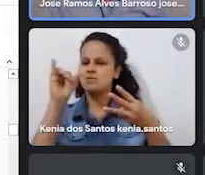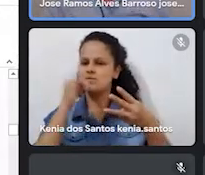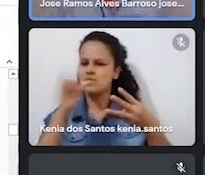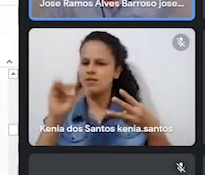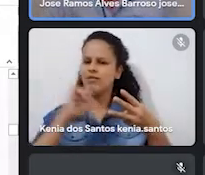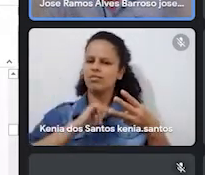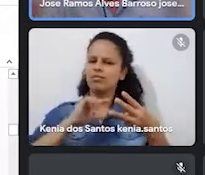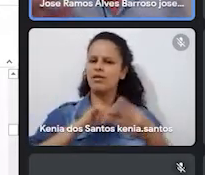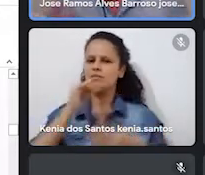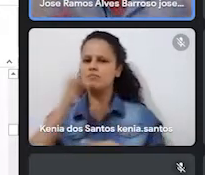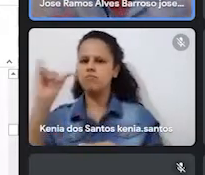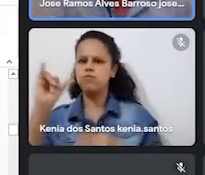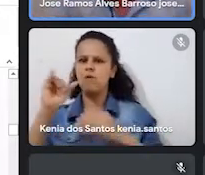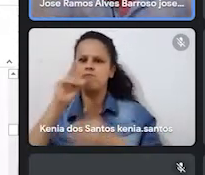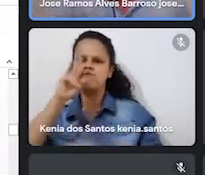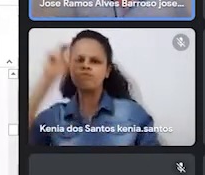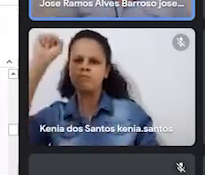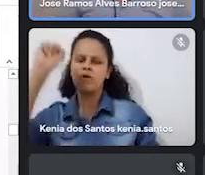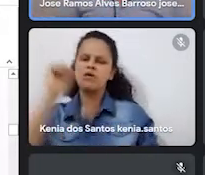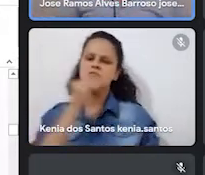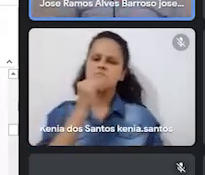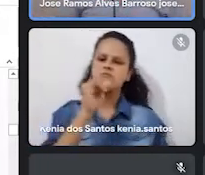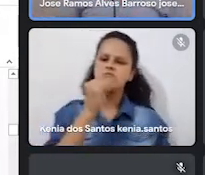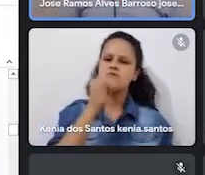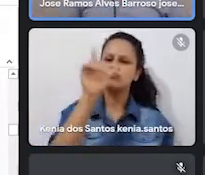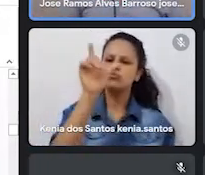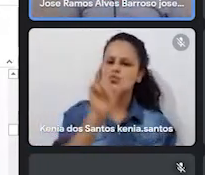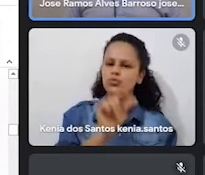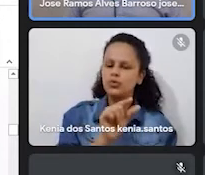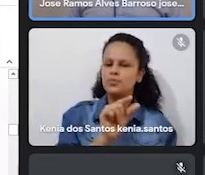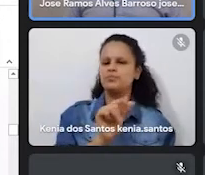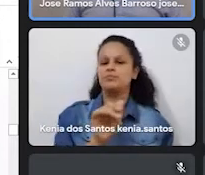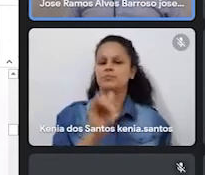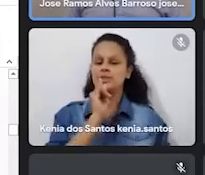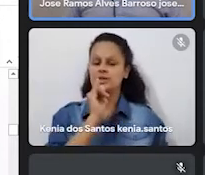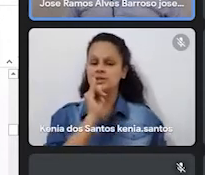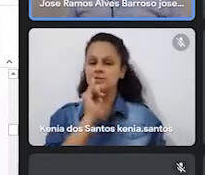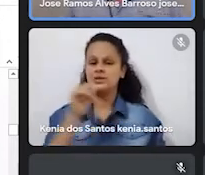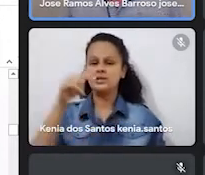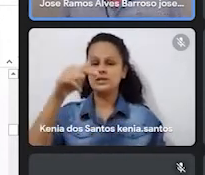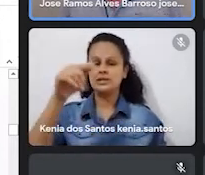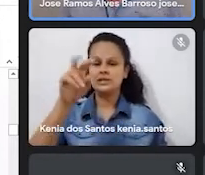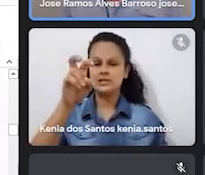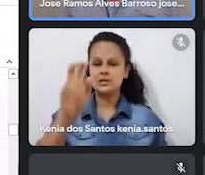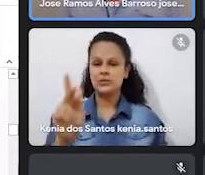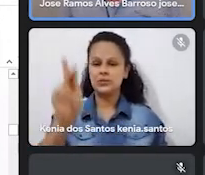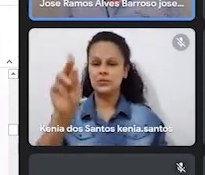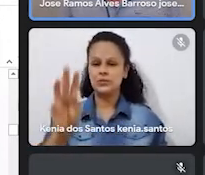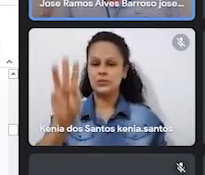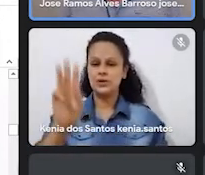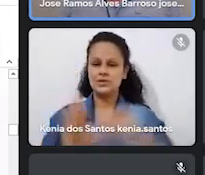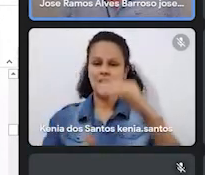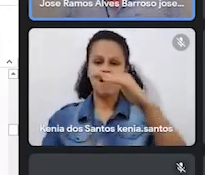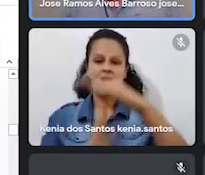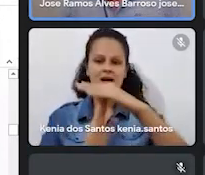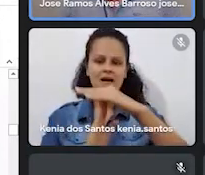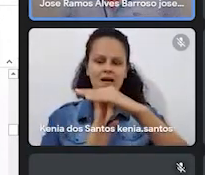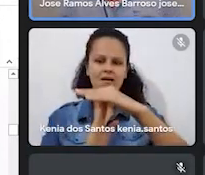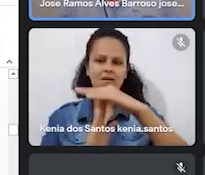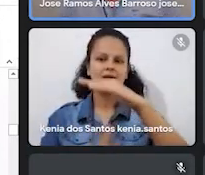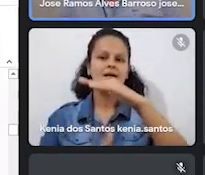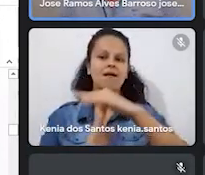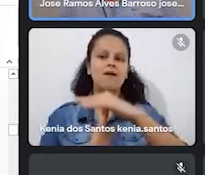Então, até 75 kW, o consumidor ele é